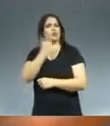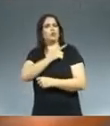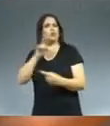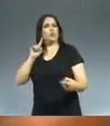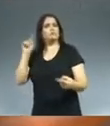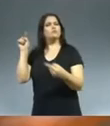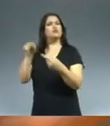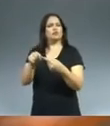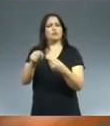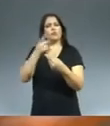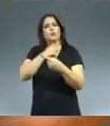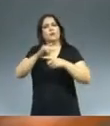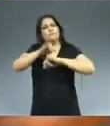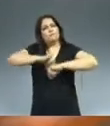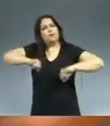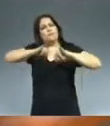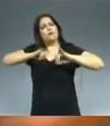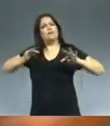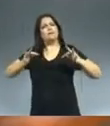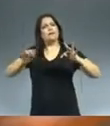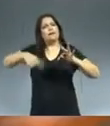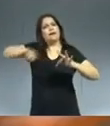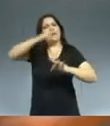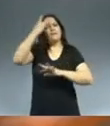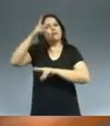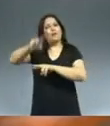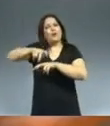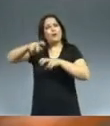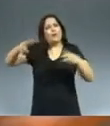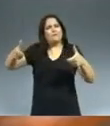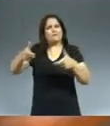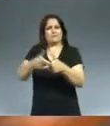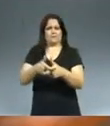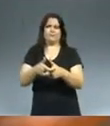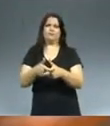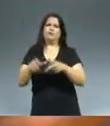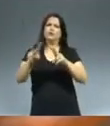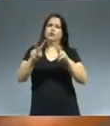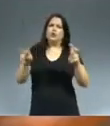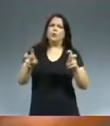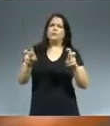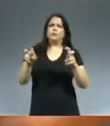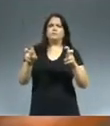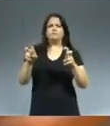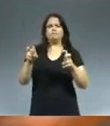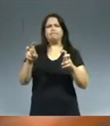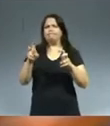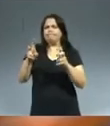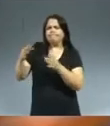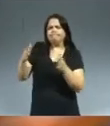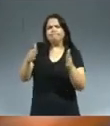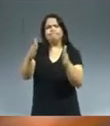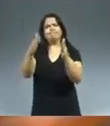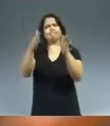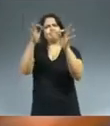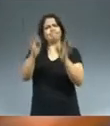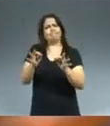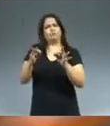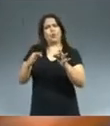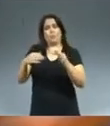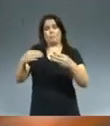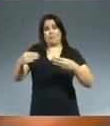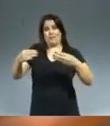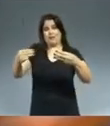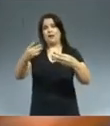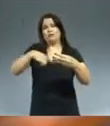essa meta e poder levar essa informação técnica aos produtores a a questão da infraestrutura Ministério dos transportes sem trabalhar tenho visto